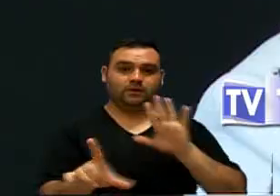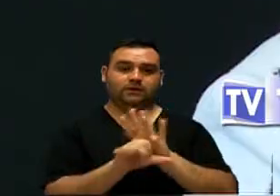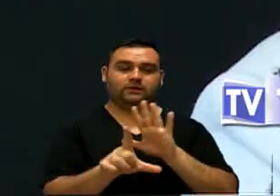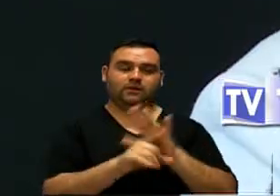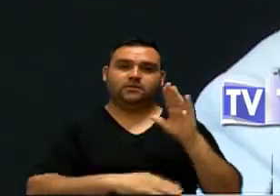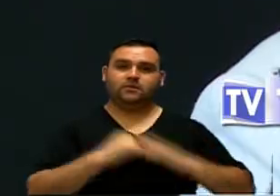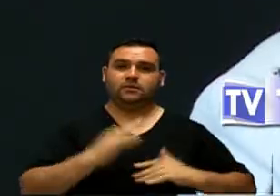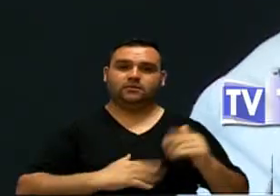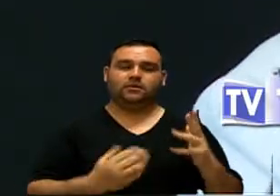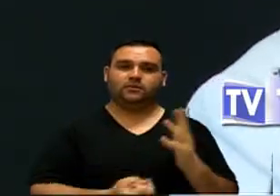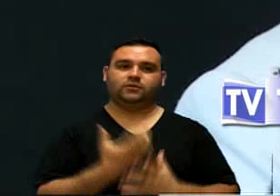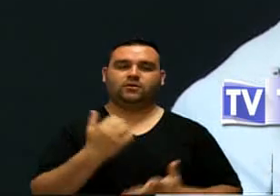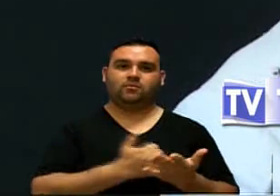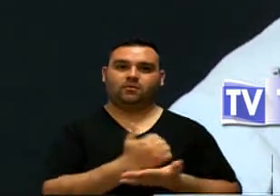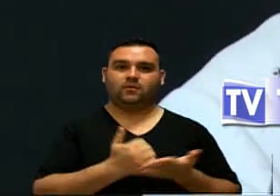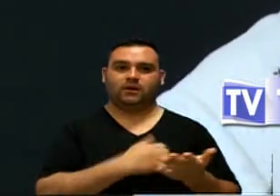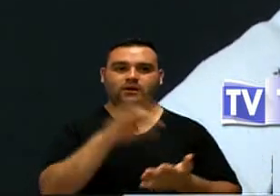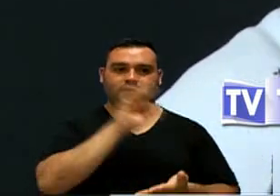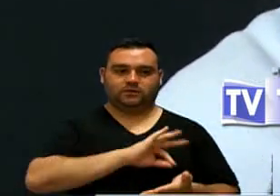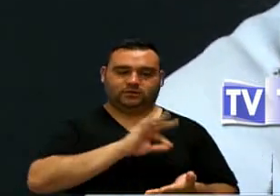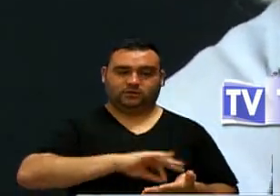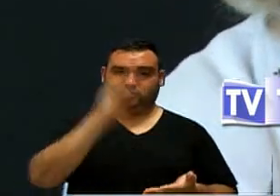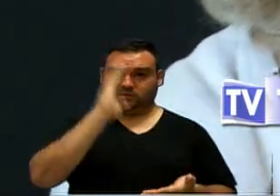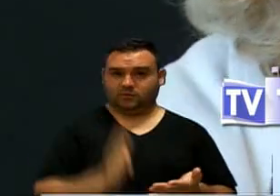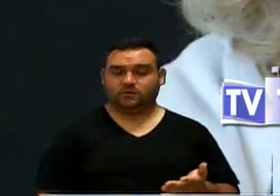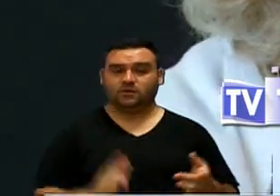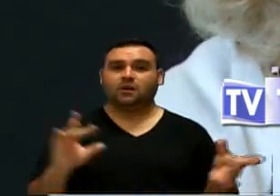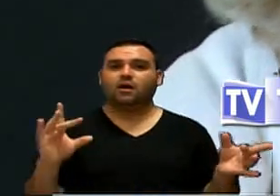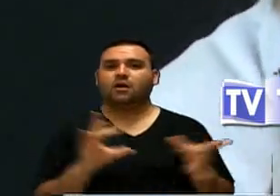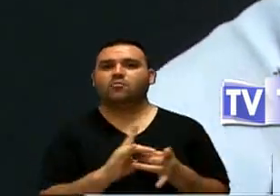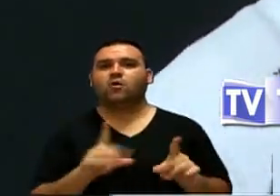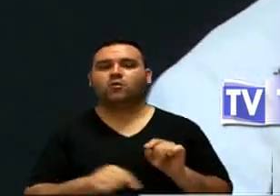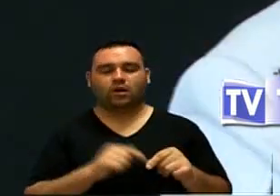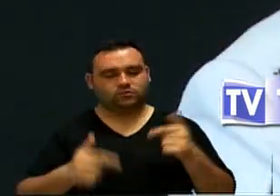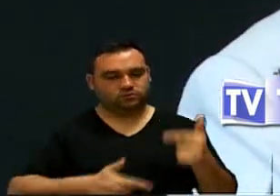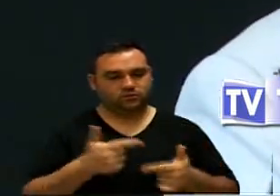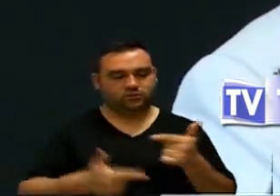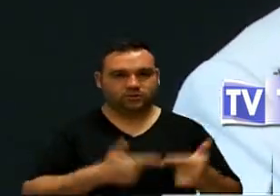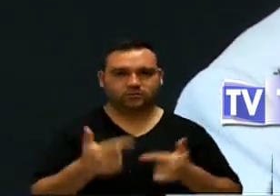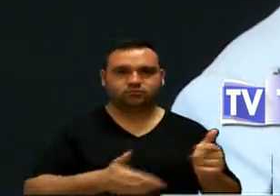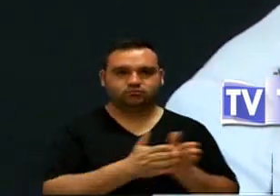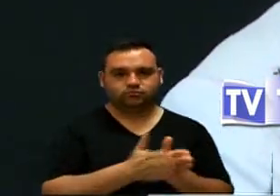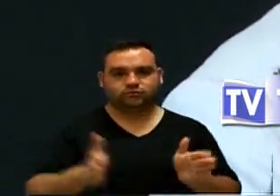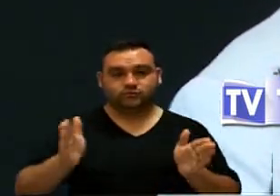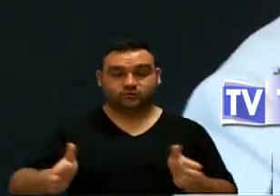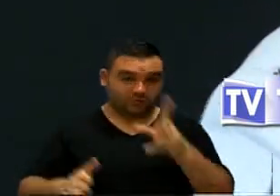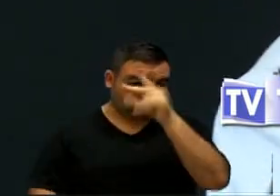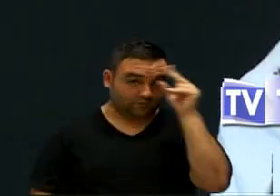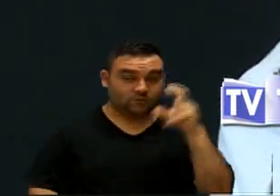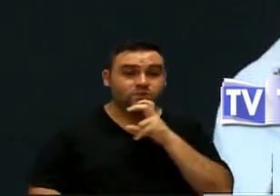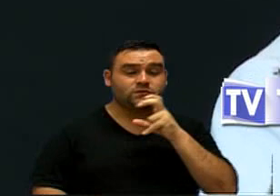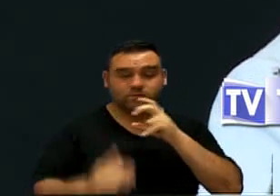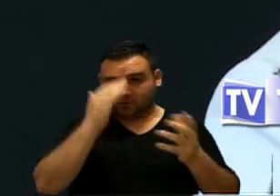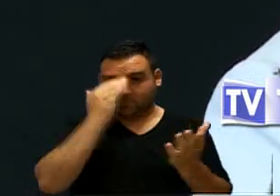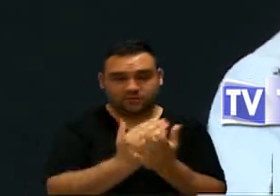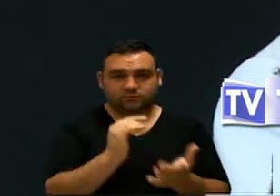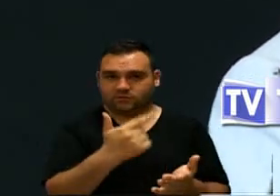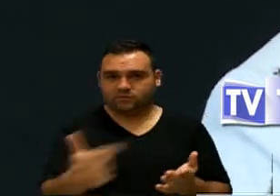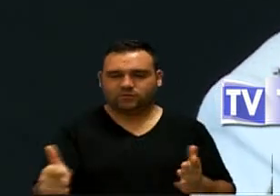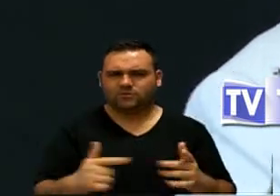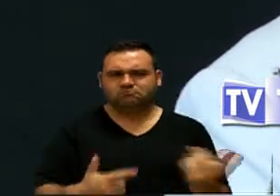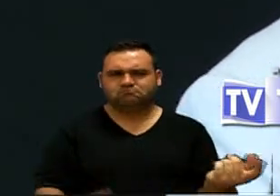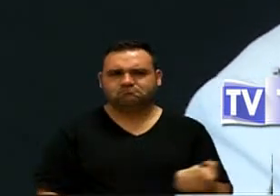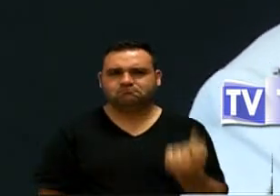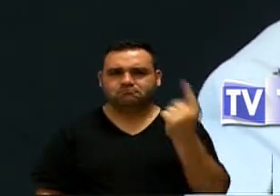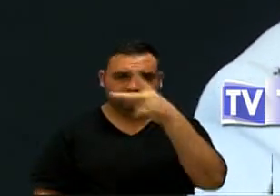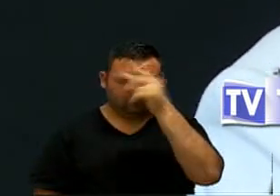específica que criou o piso salarial nacional vinculado a uma jornada, que a Prefeitura de Sorocaba não obedecia.